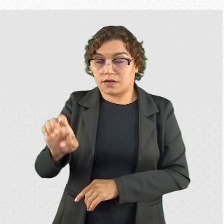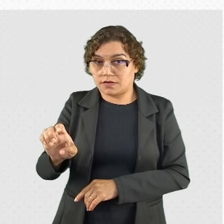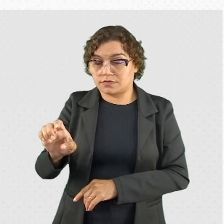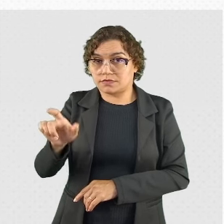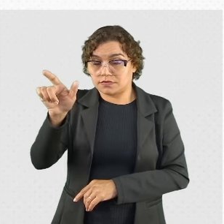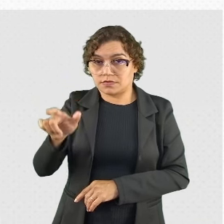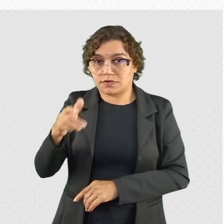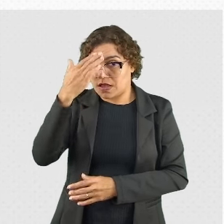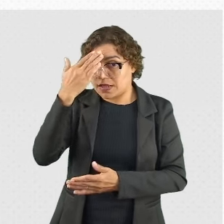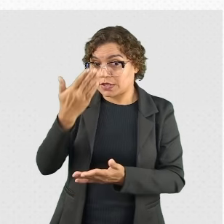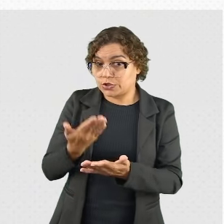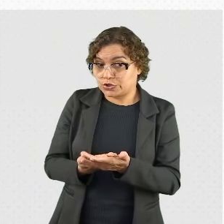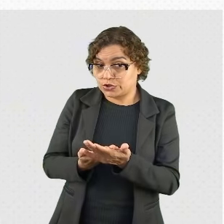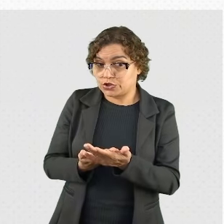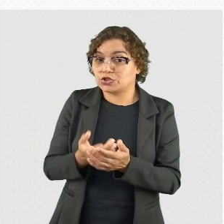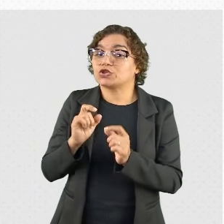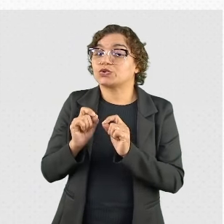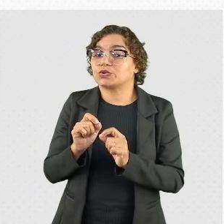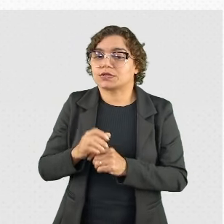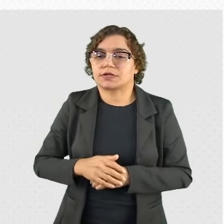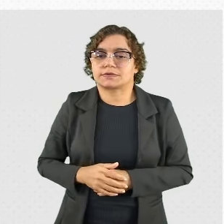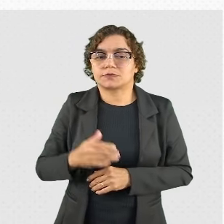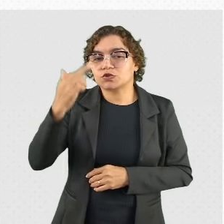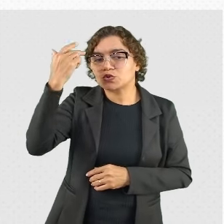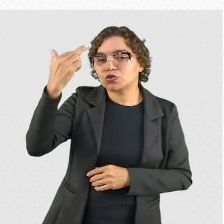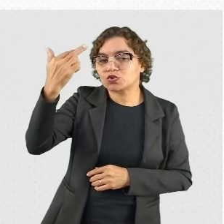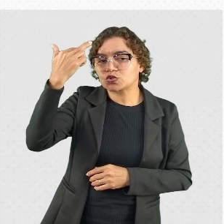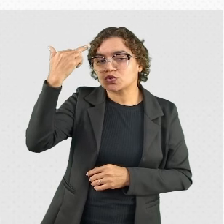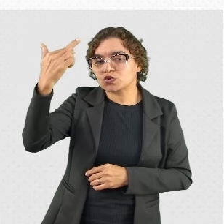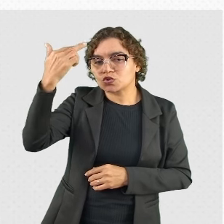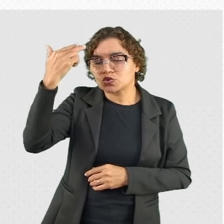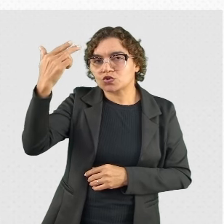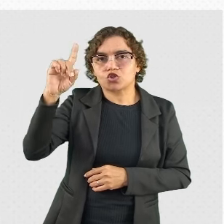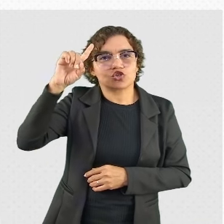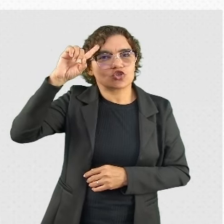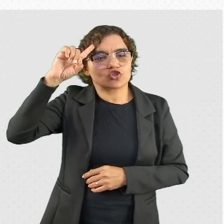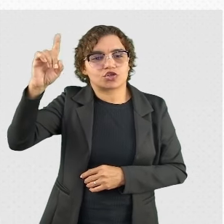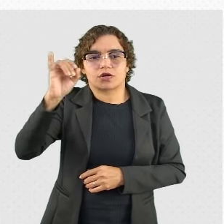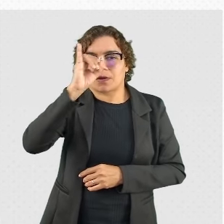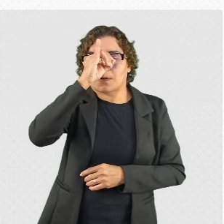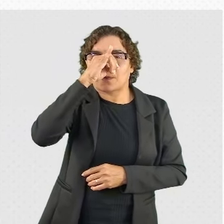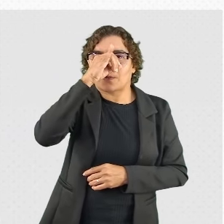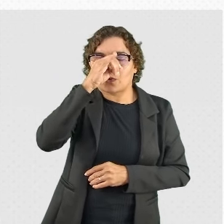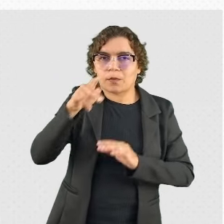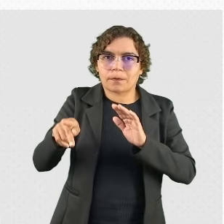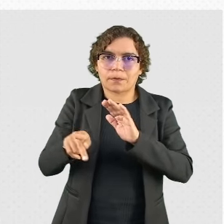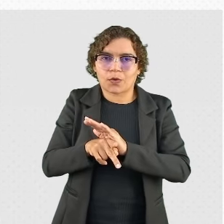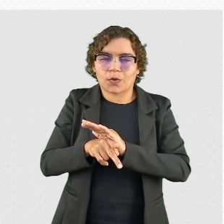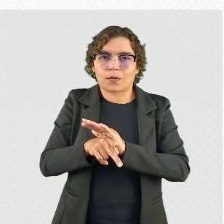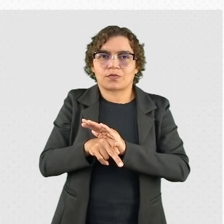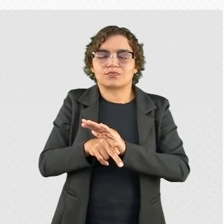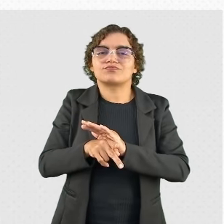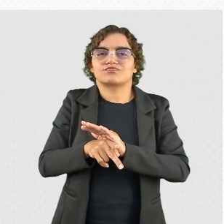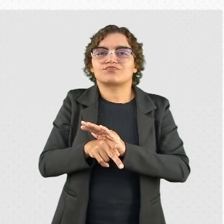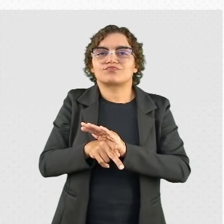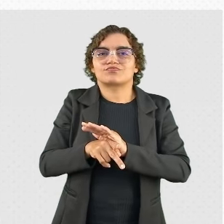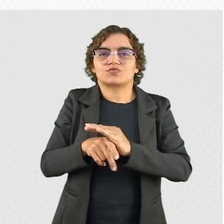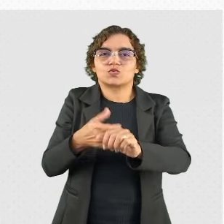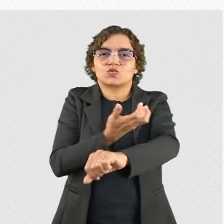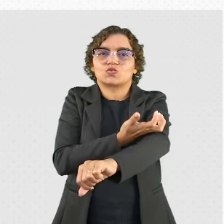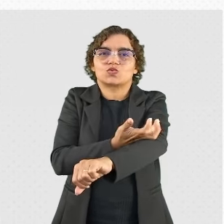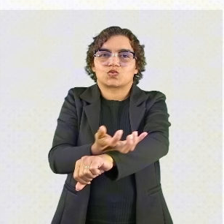na história, olha só, que acredita na história do dia do porco do campo. Olha só, ele acredita numa história